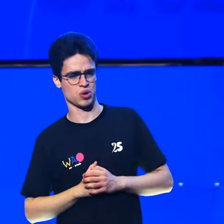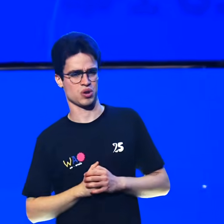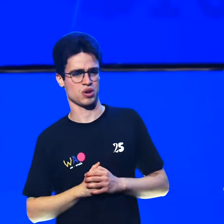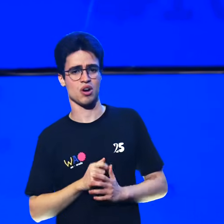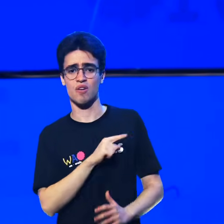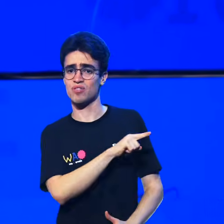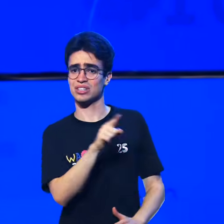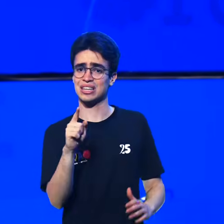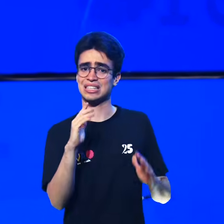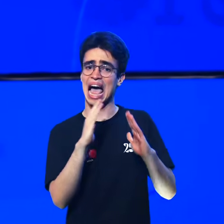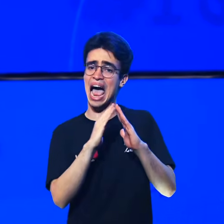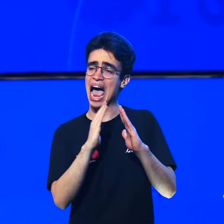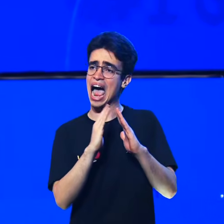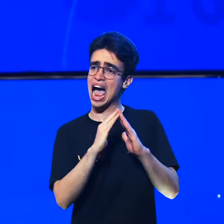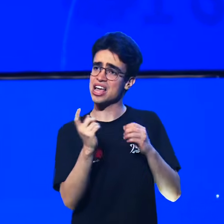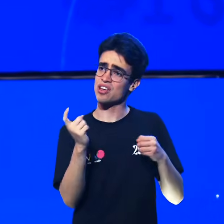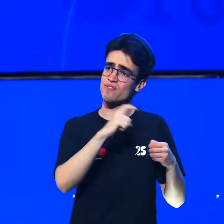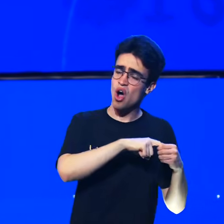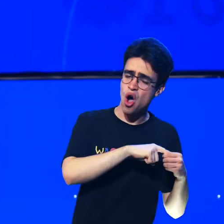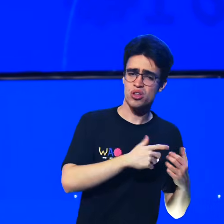Voltem para suas casas.